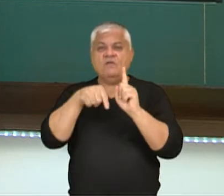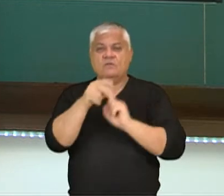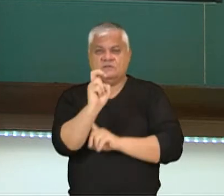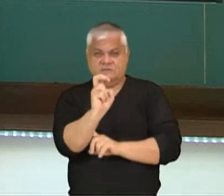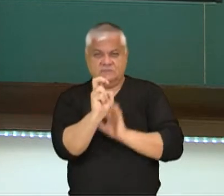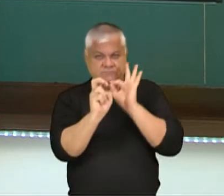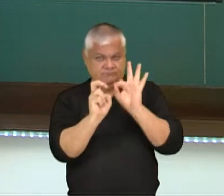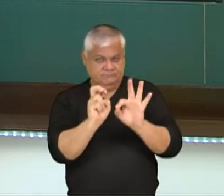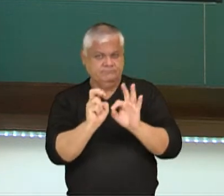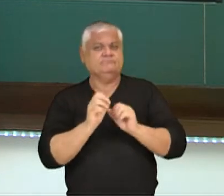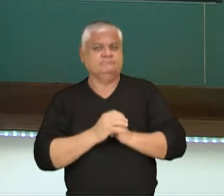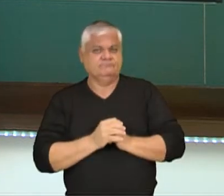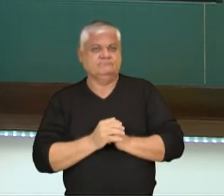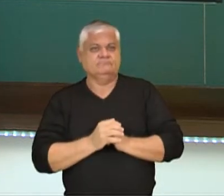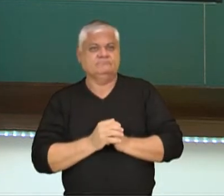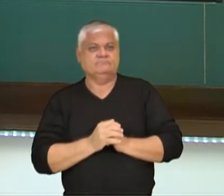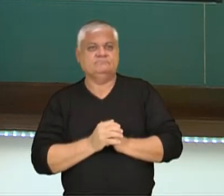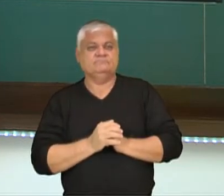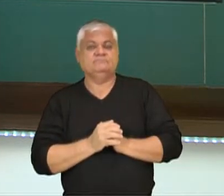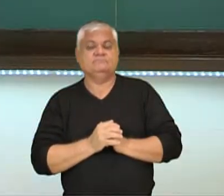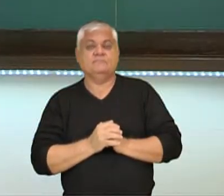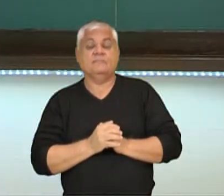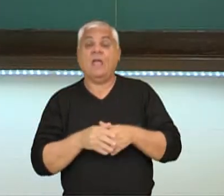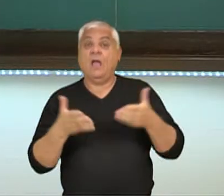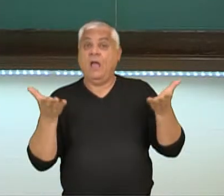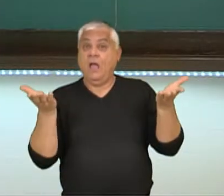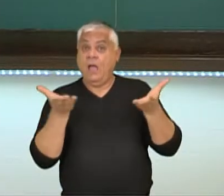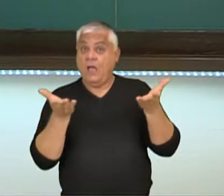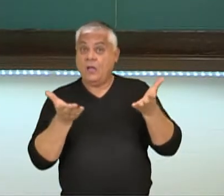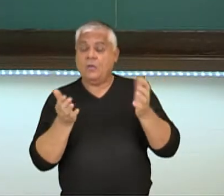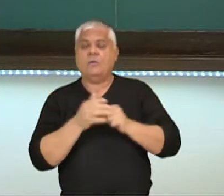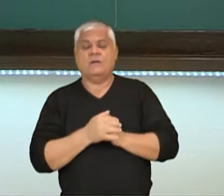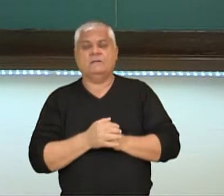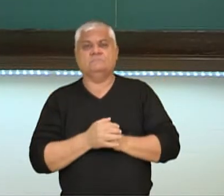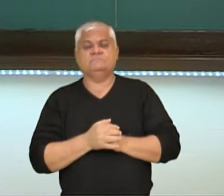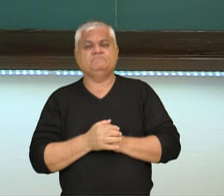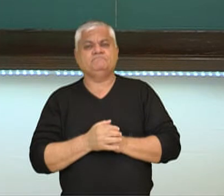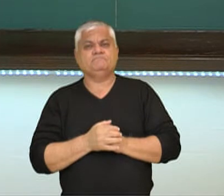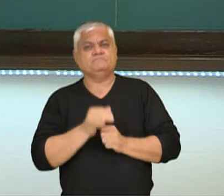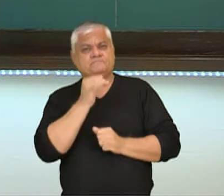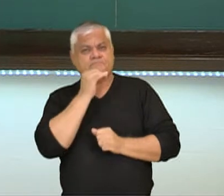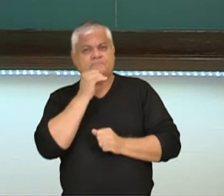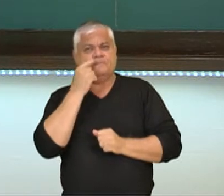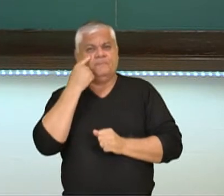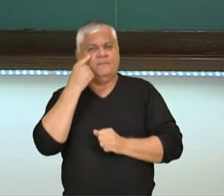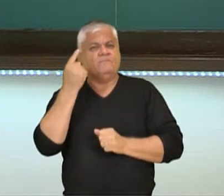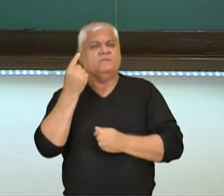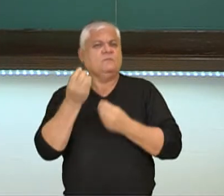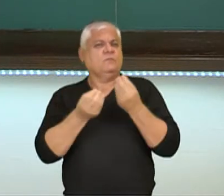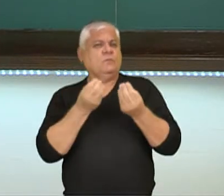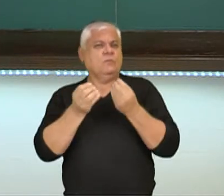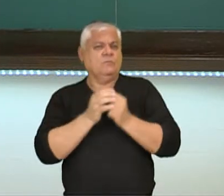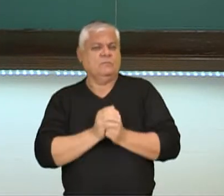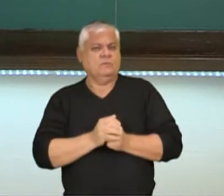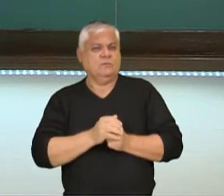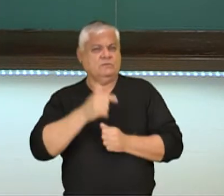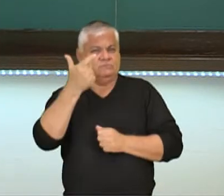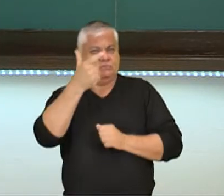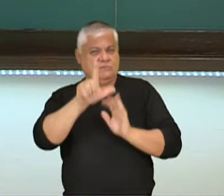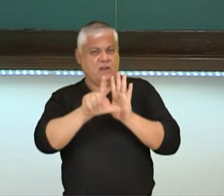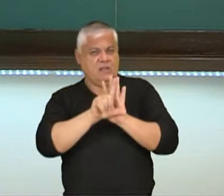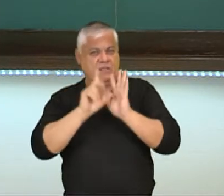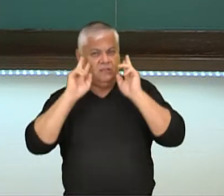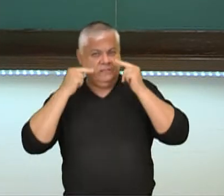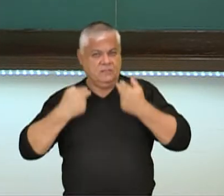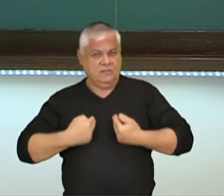com carinho essa atividade. Pessoal, e agora vamos pensar. Veja, não é porque a segunda lei de Newton é uma equação que